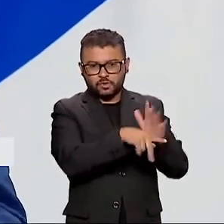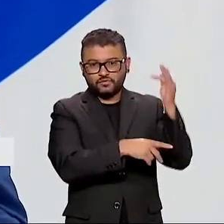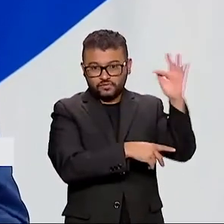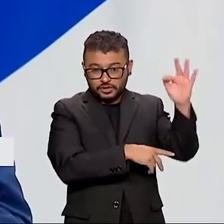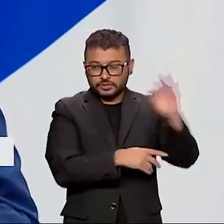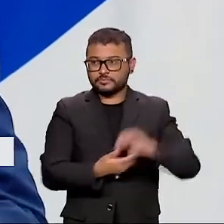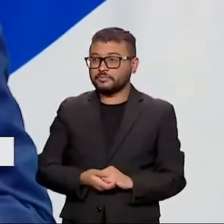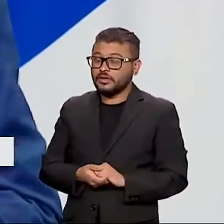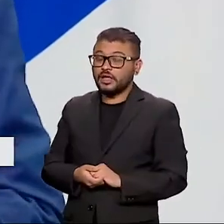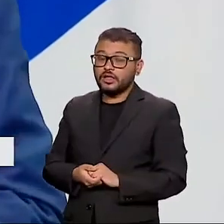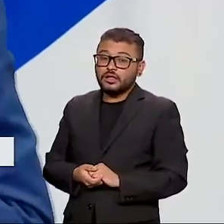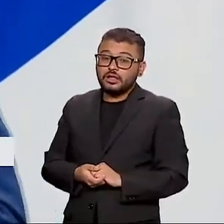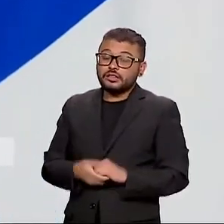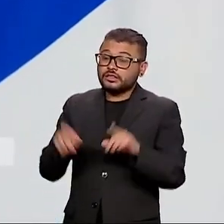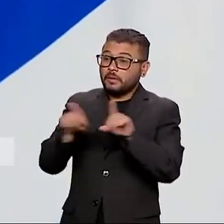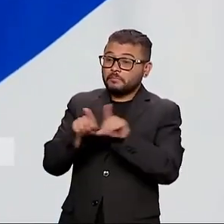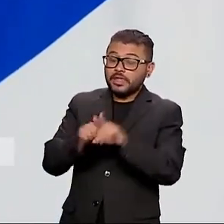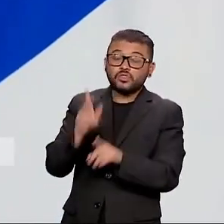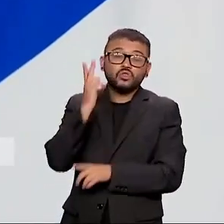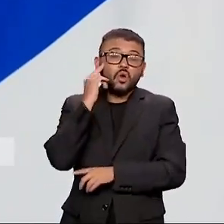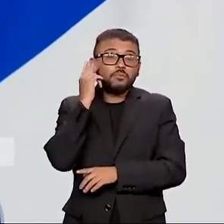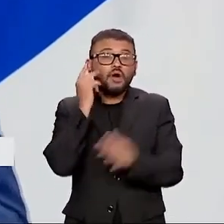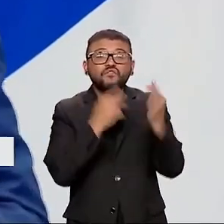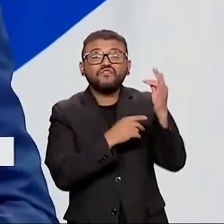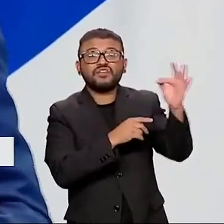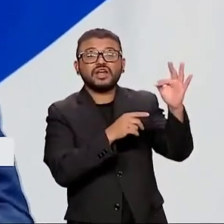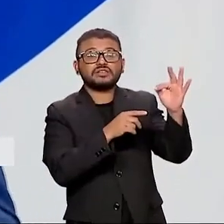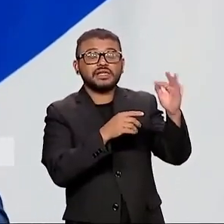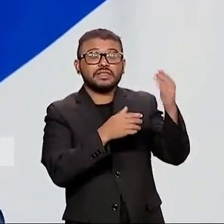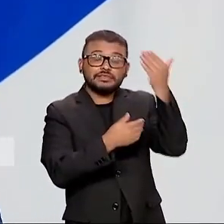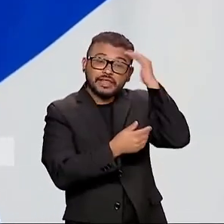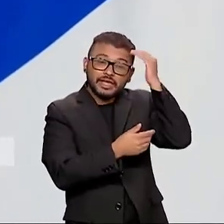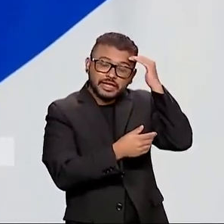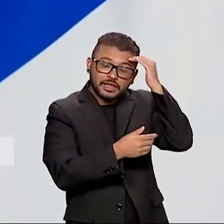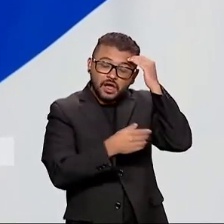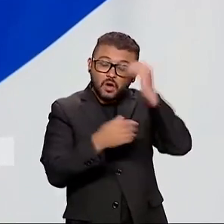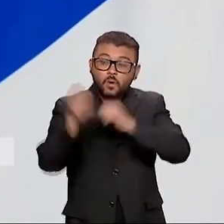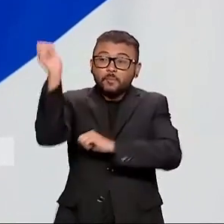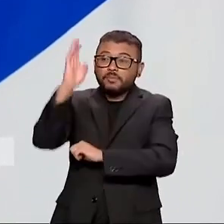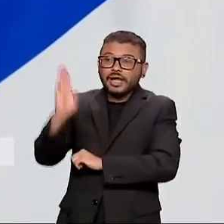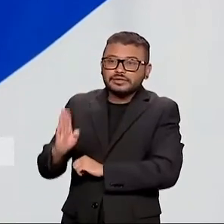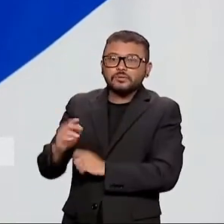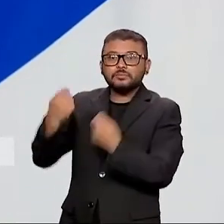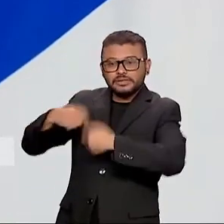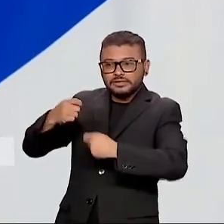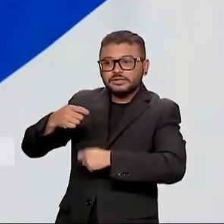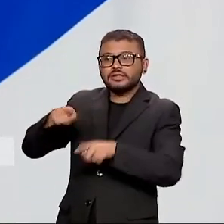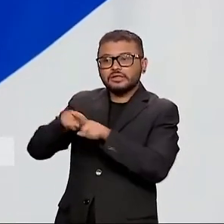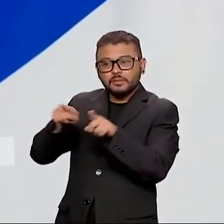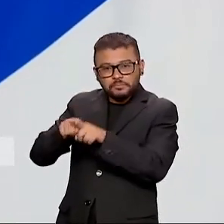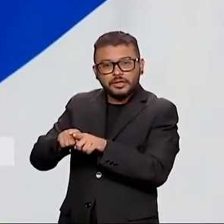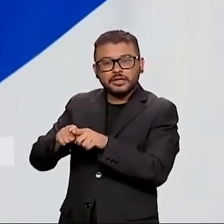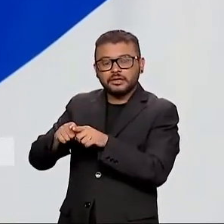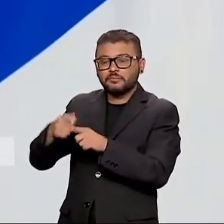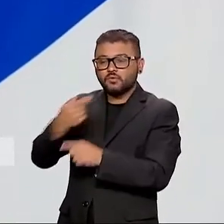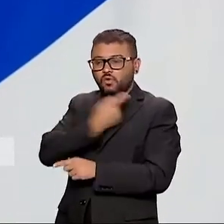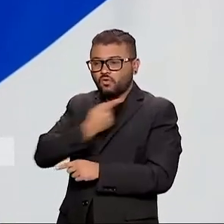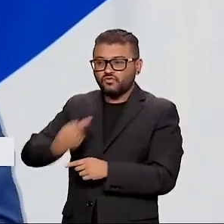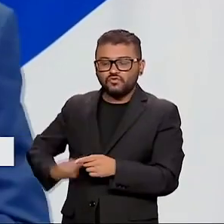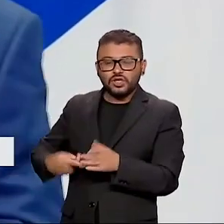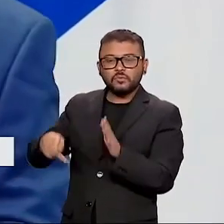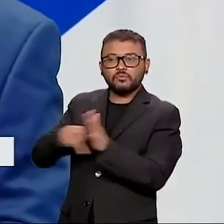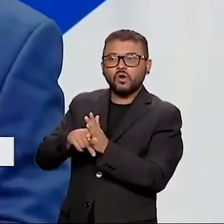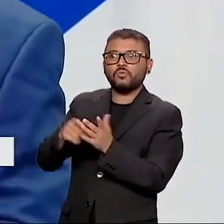dificuldade de inflexão. Mas é normal que eles também compreendam que o Brasil não pode abrir mão das compras governamentais. Porque